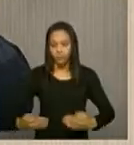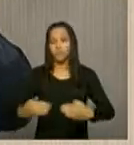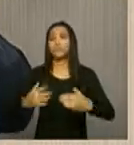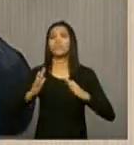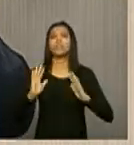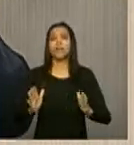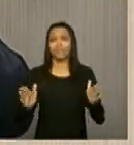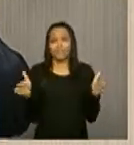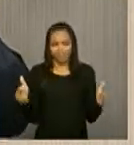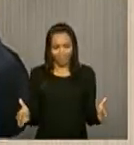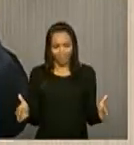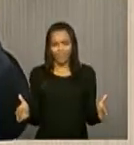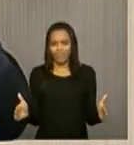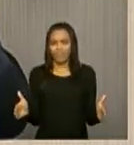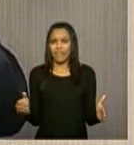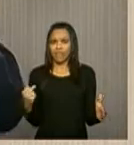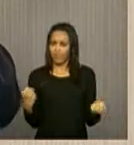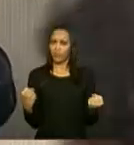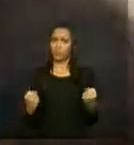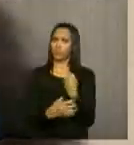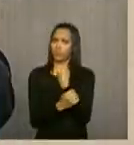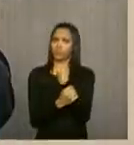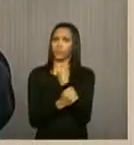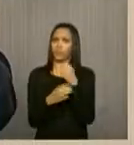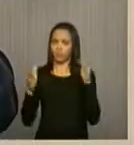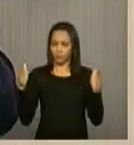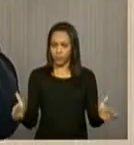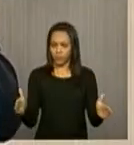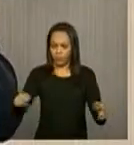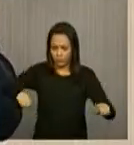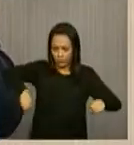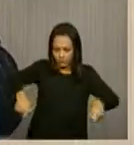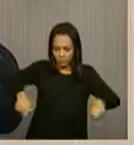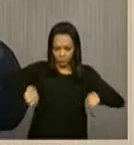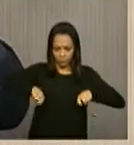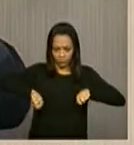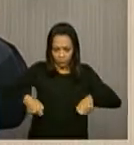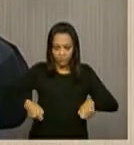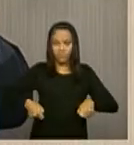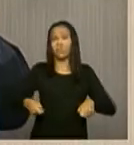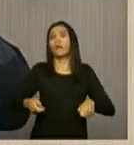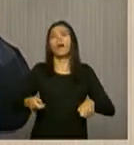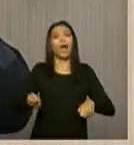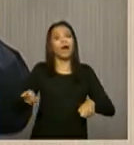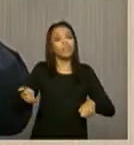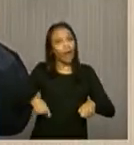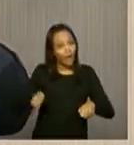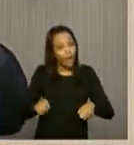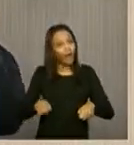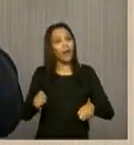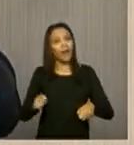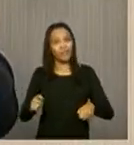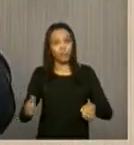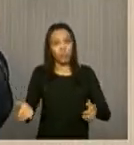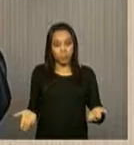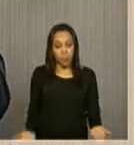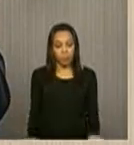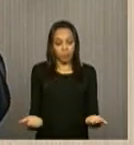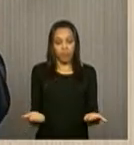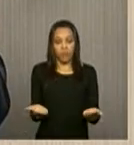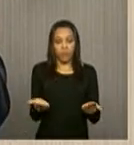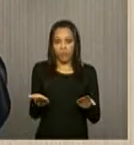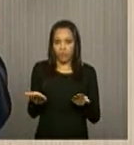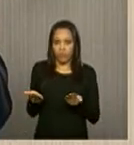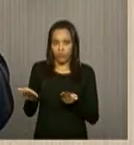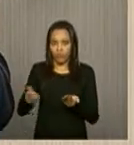bastante segura totalmente selada e permitiu que a gente fizesse a mobilização do